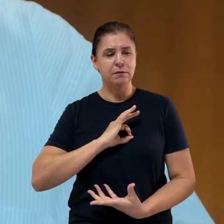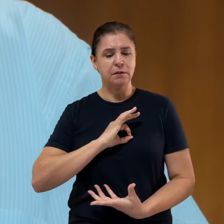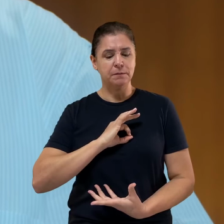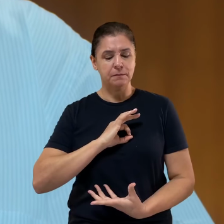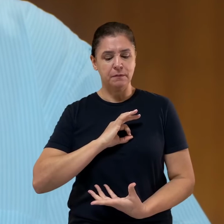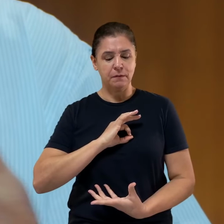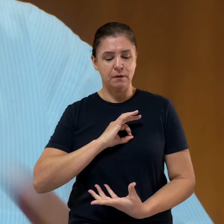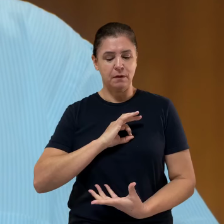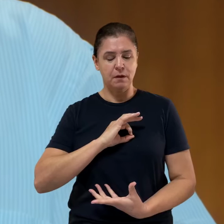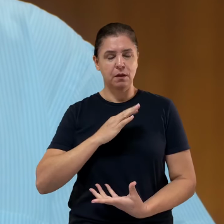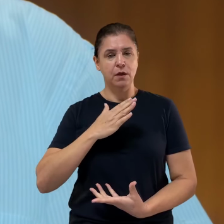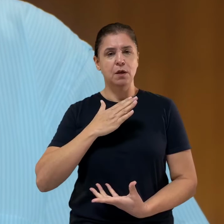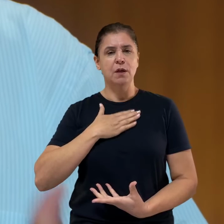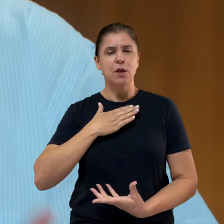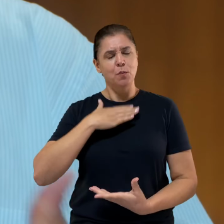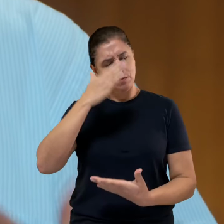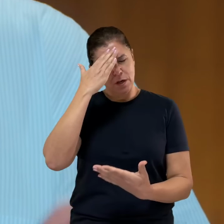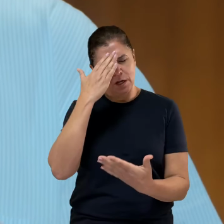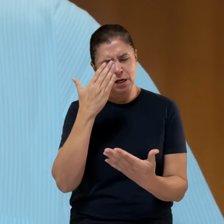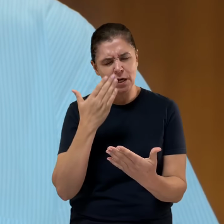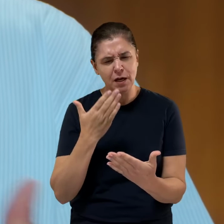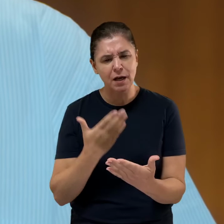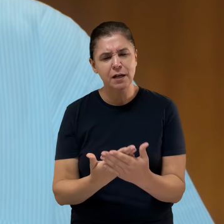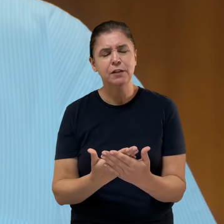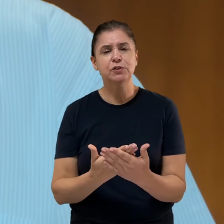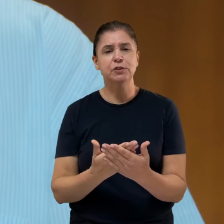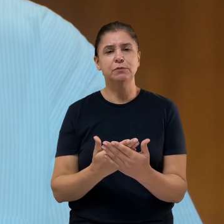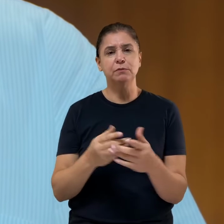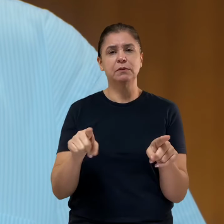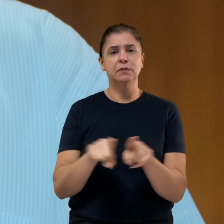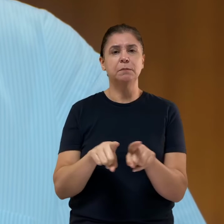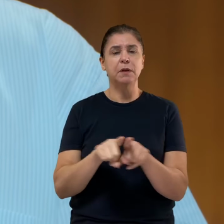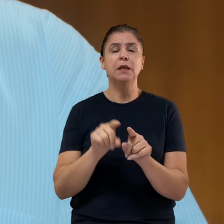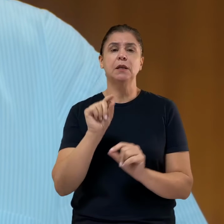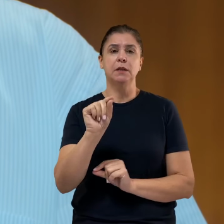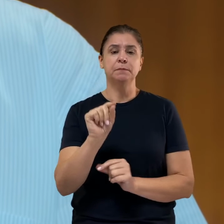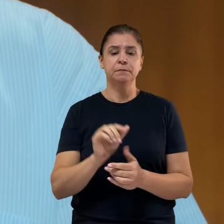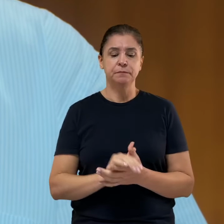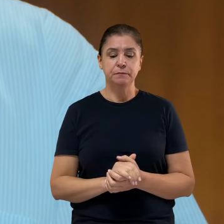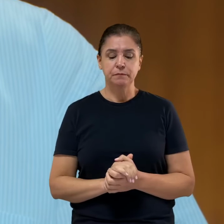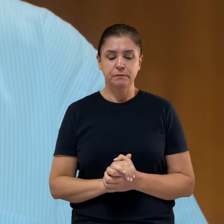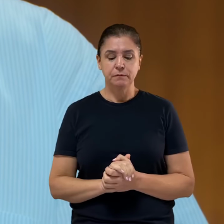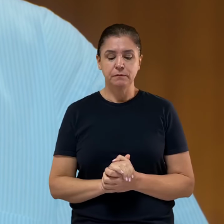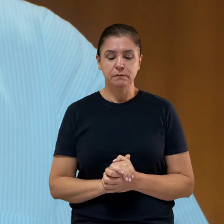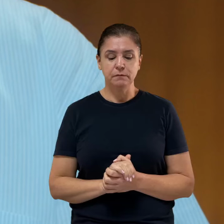também dos meus formadores, acredito que venho também disto, é,